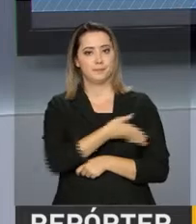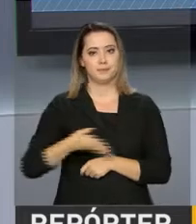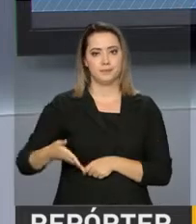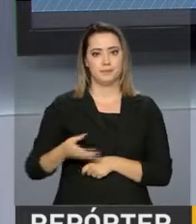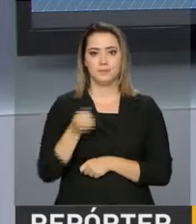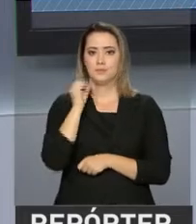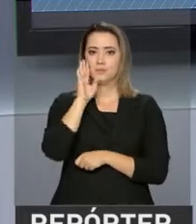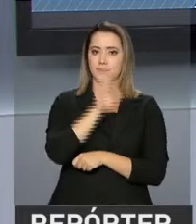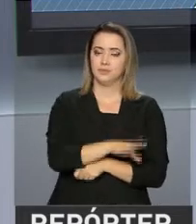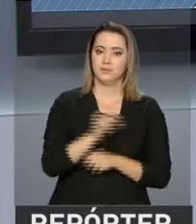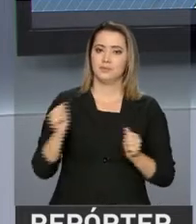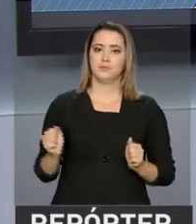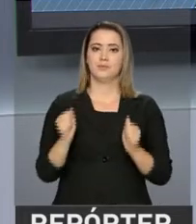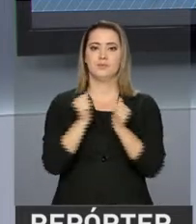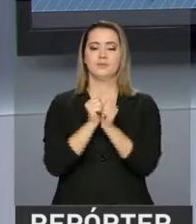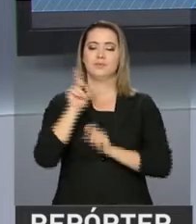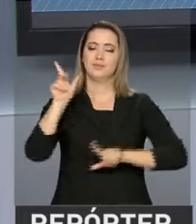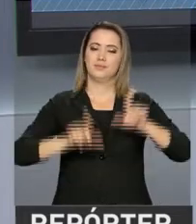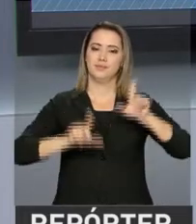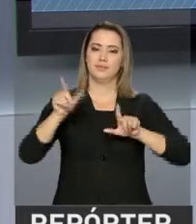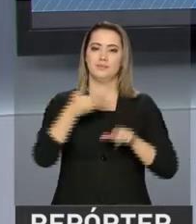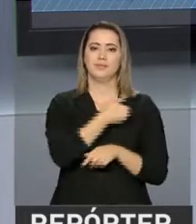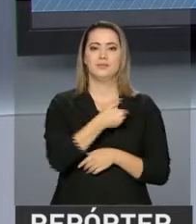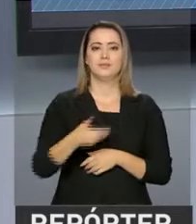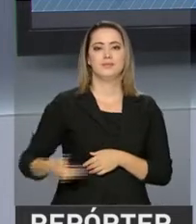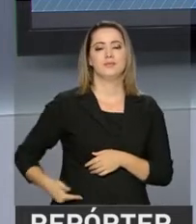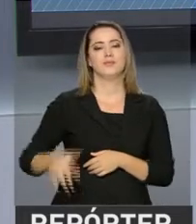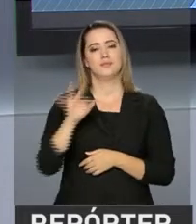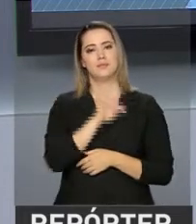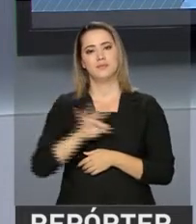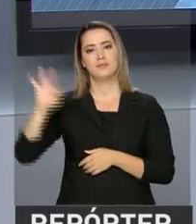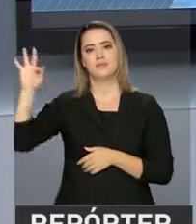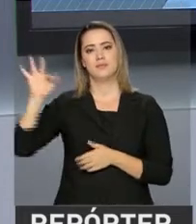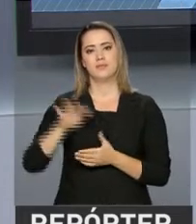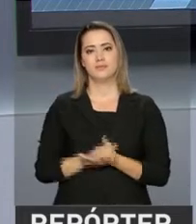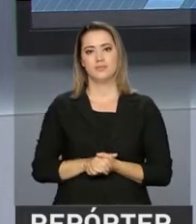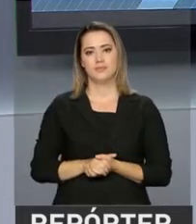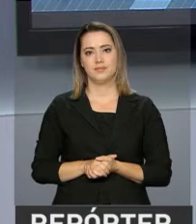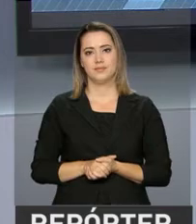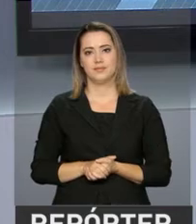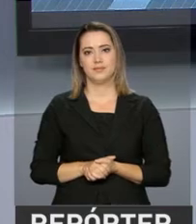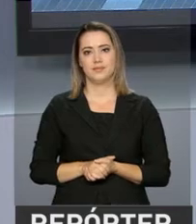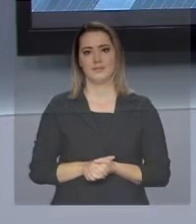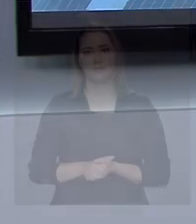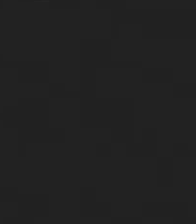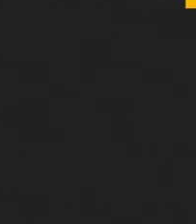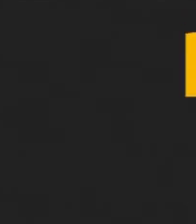na internet. Uma boa tarde para você e continue com a gente na NBR, a TV do Governo Federal.